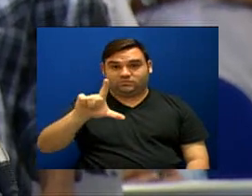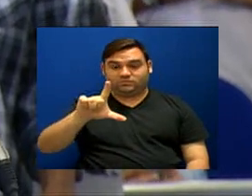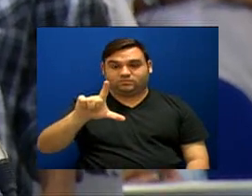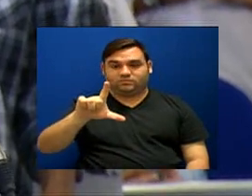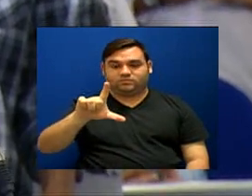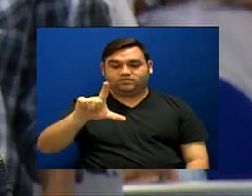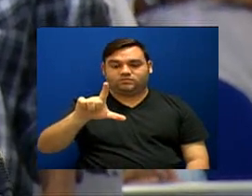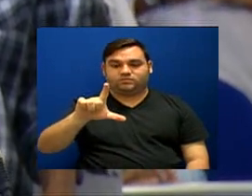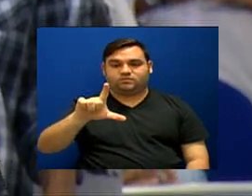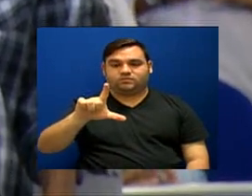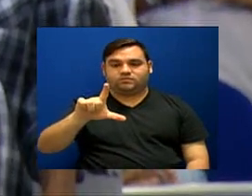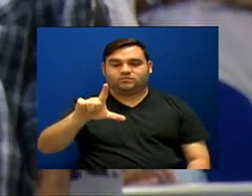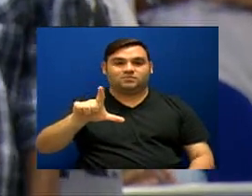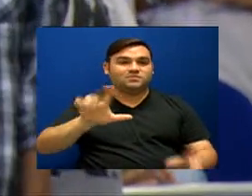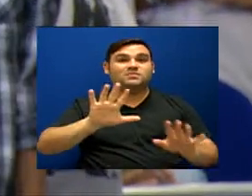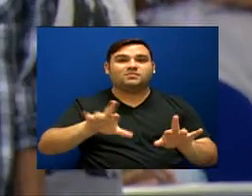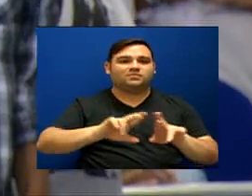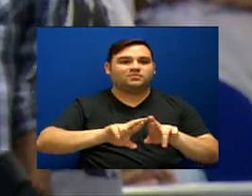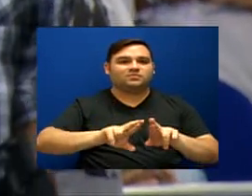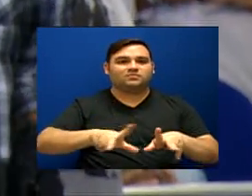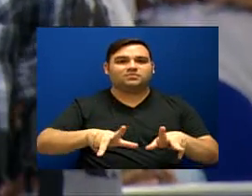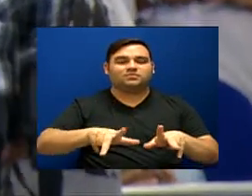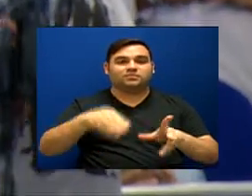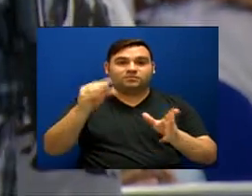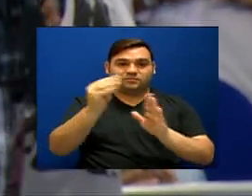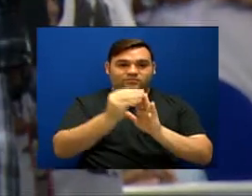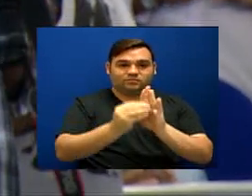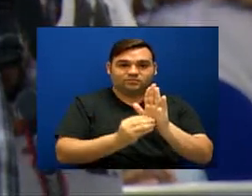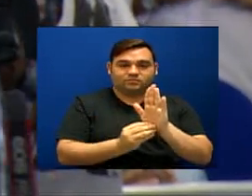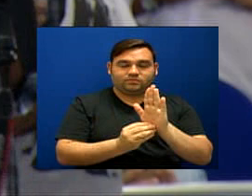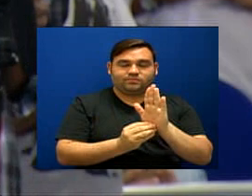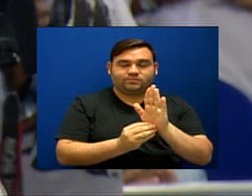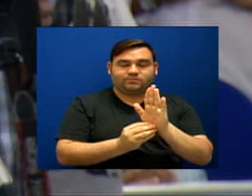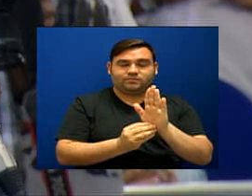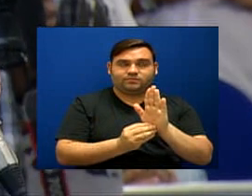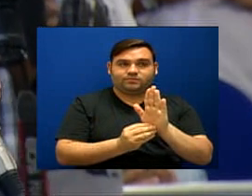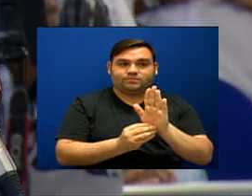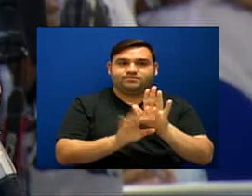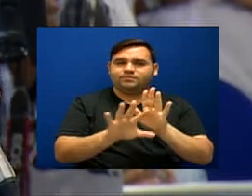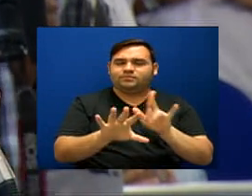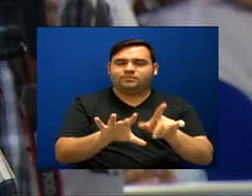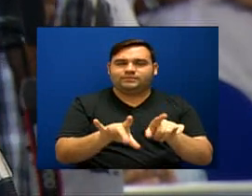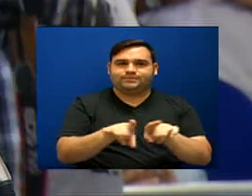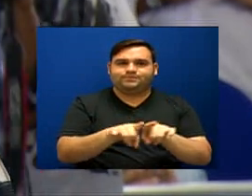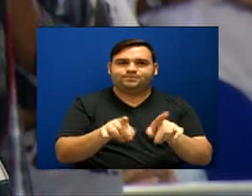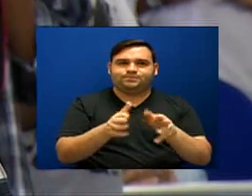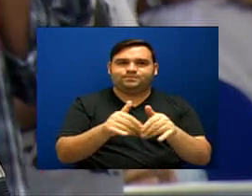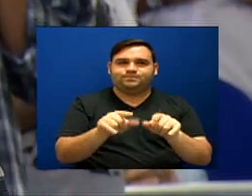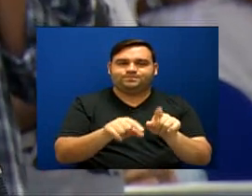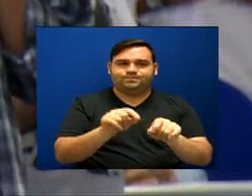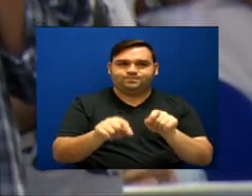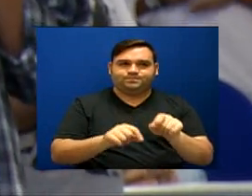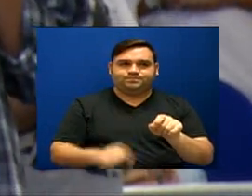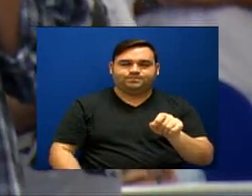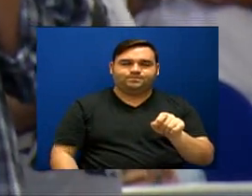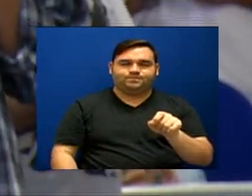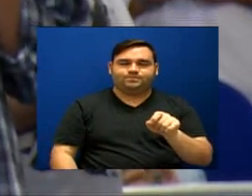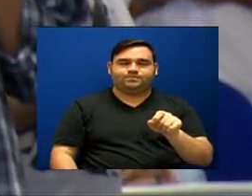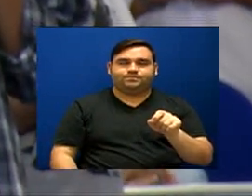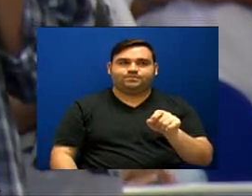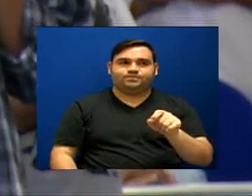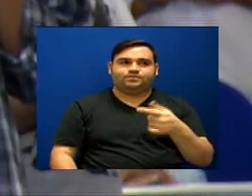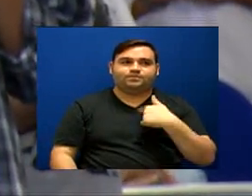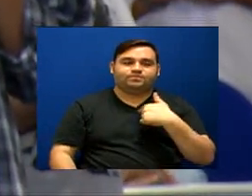Carlos Leite. Eles são distintos no seu conteúdo, tá? Mas eu vou pedir o seguinte, como eu